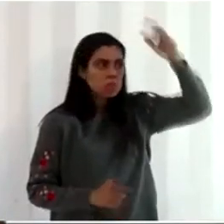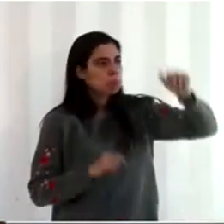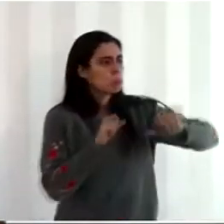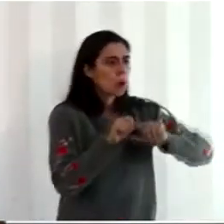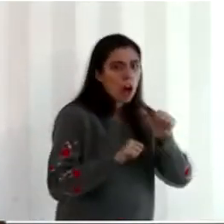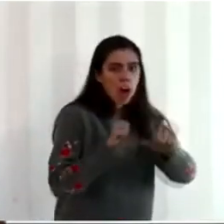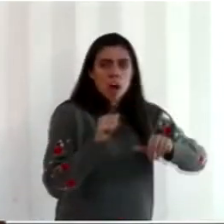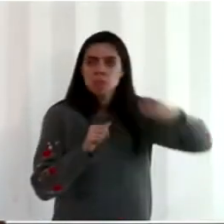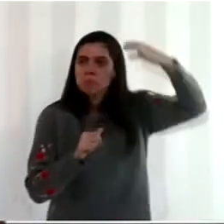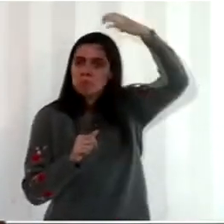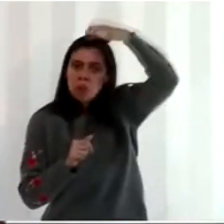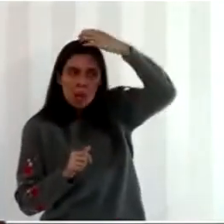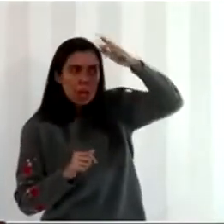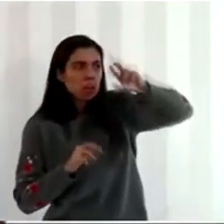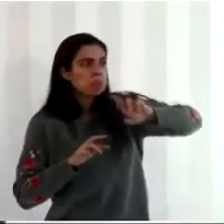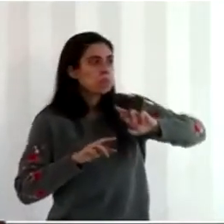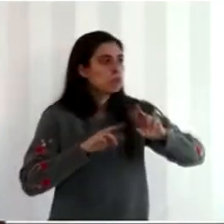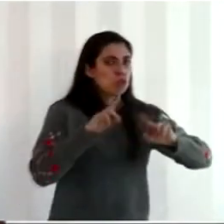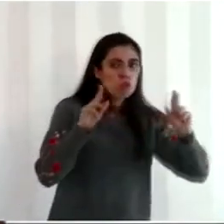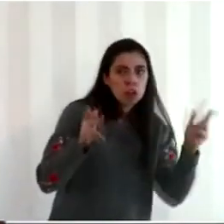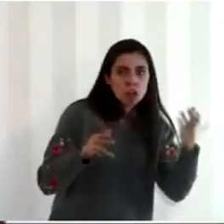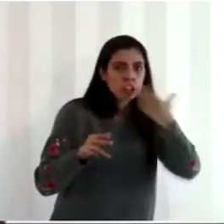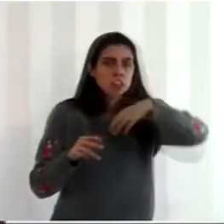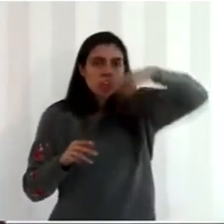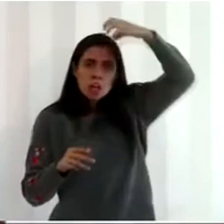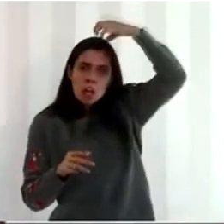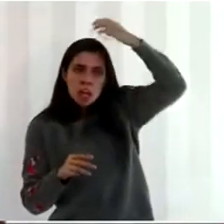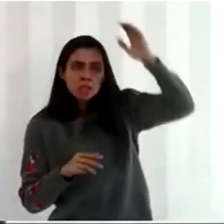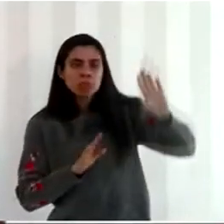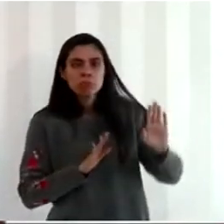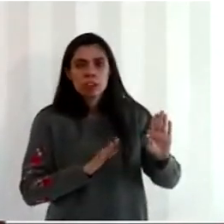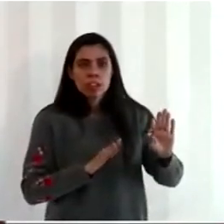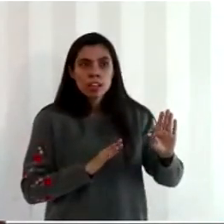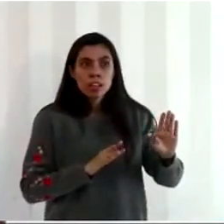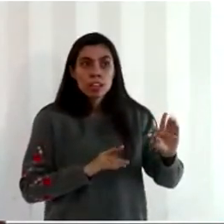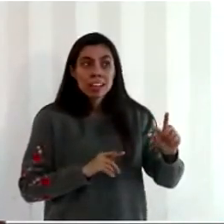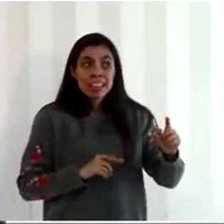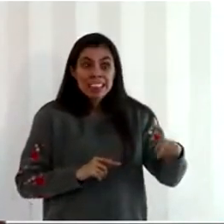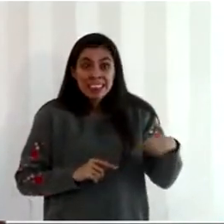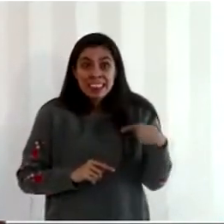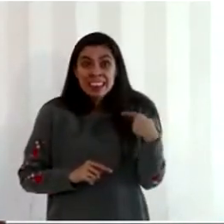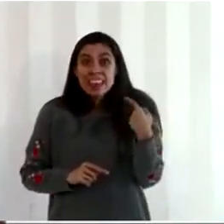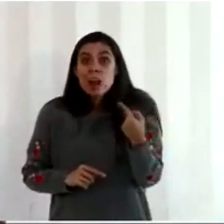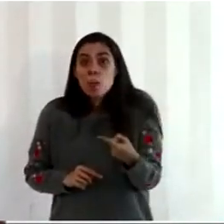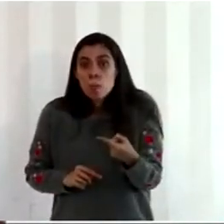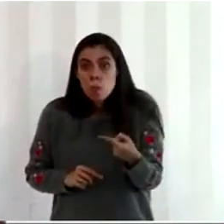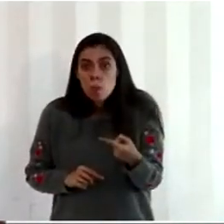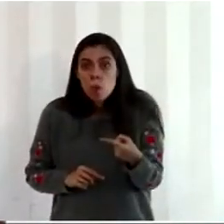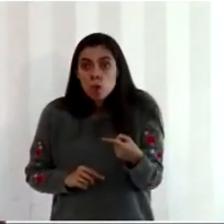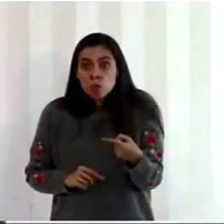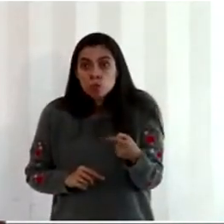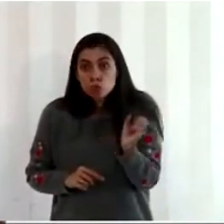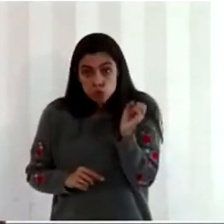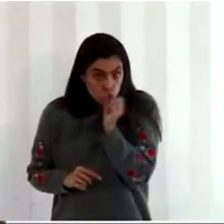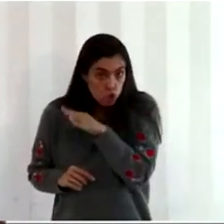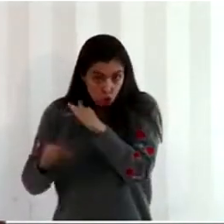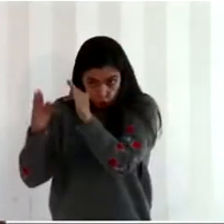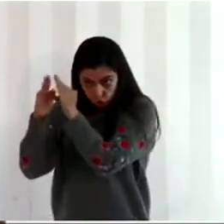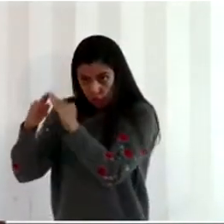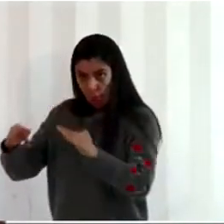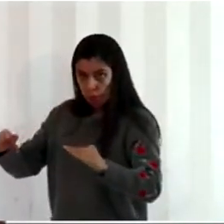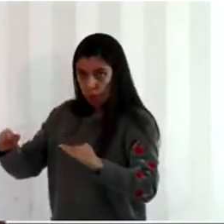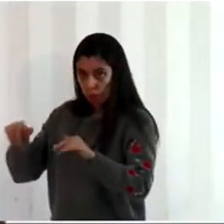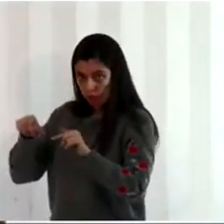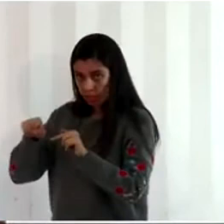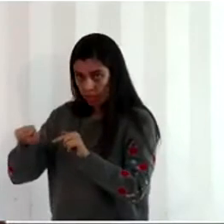a chegada do Messias, eles vão sofrer aí o problema dos impérios, daqui a pouco vão estar sobre outros julgos, Deus levantará governadores, e